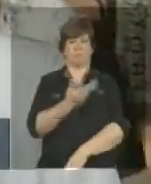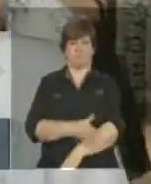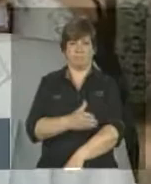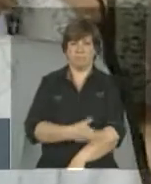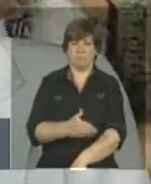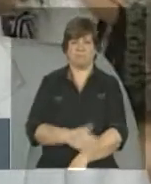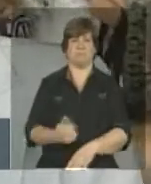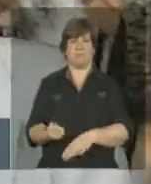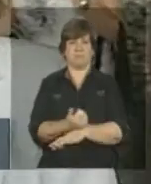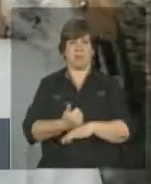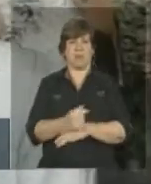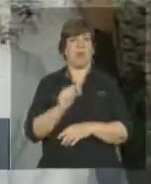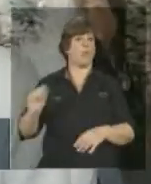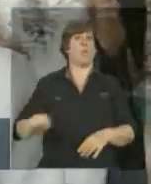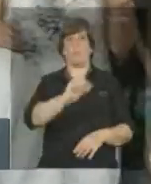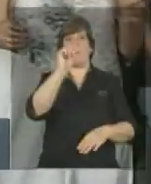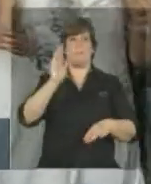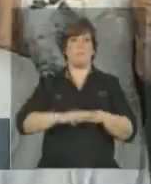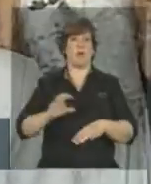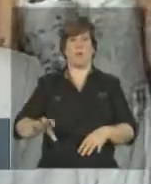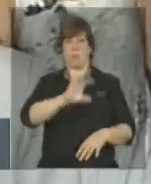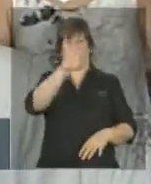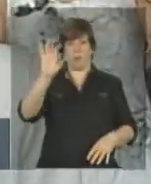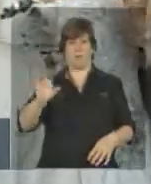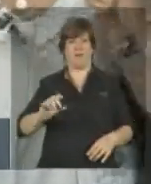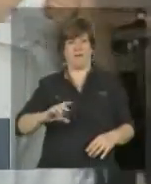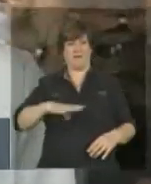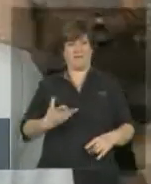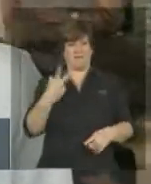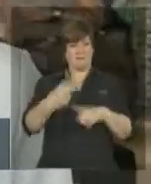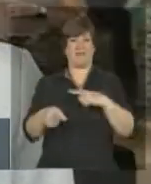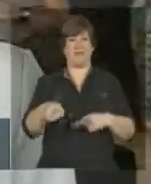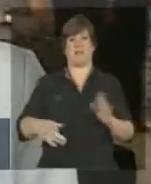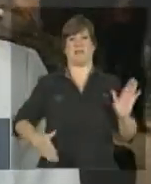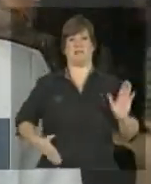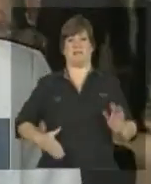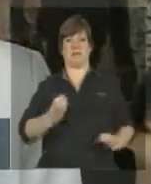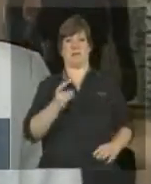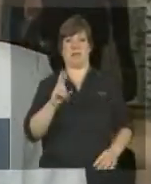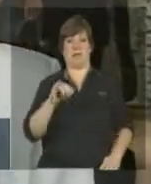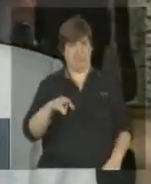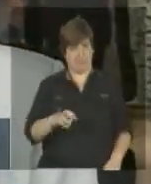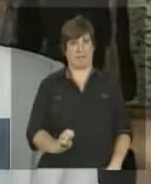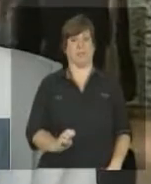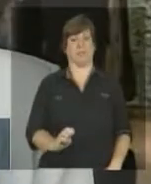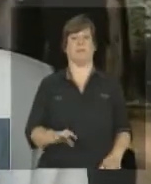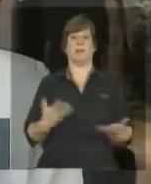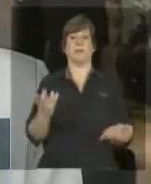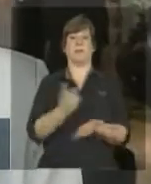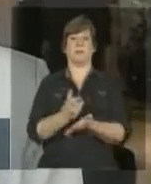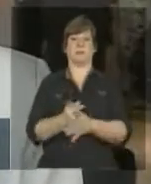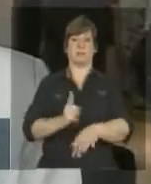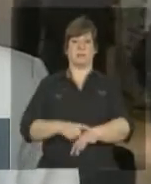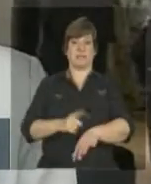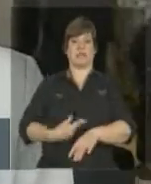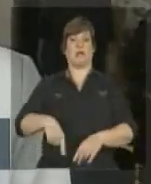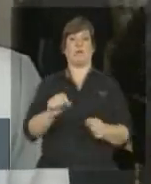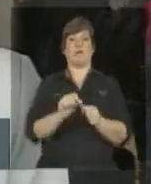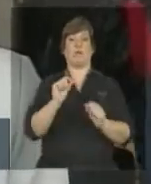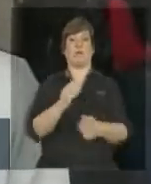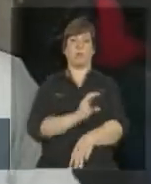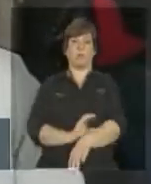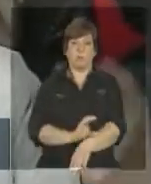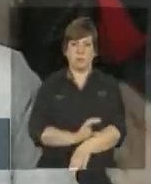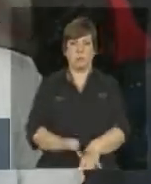regiões mais de maior enfrentamento com o próprio crime. Agora, ao mesmo tempo, nós estamos fazendo formação.